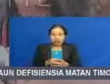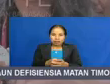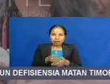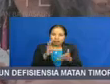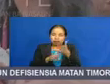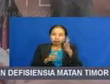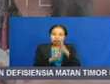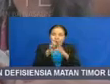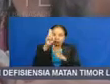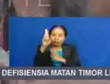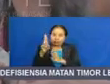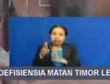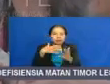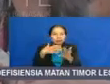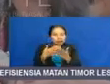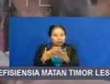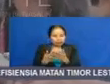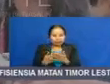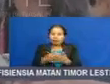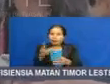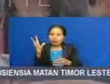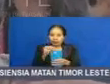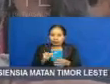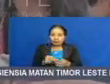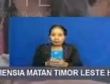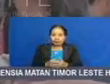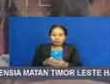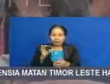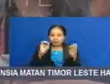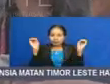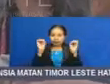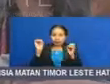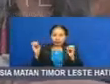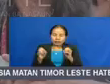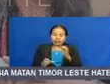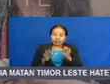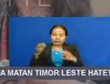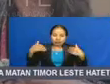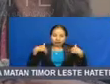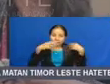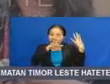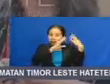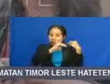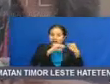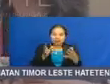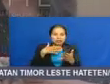boa e a universidade de Bedia vai da né calai e longe né, de senia ia experiência